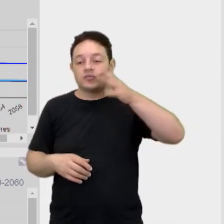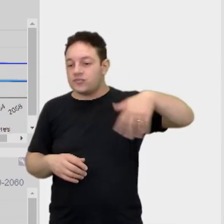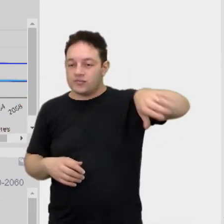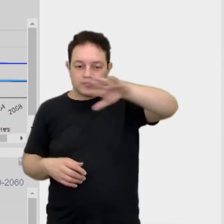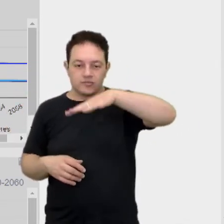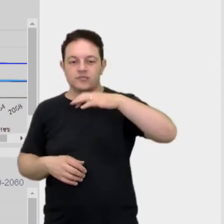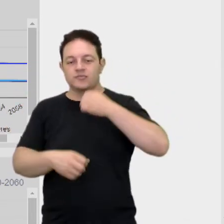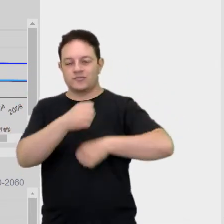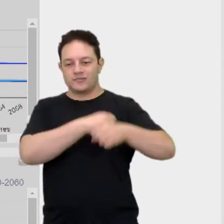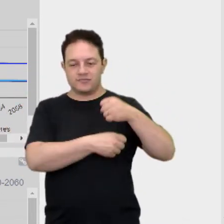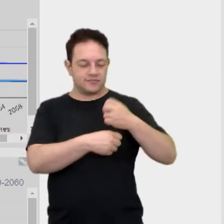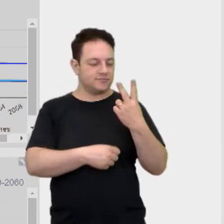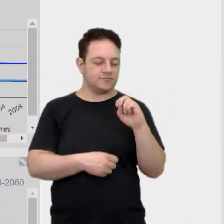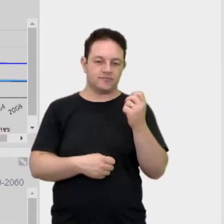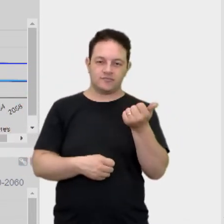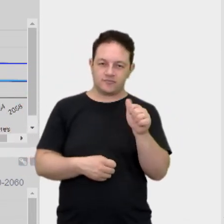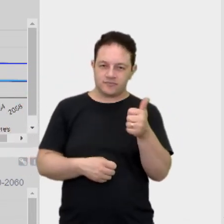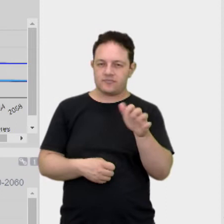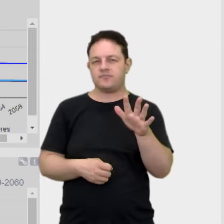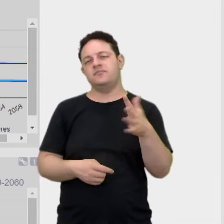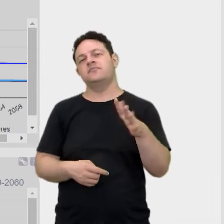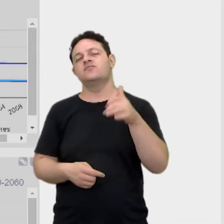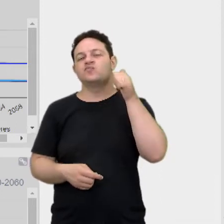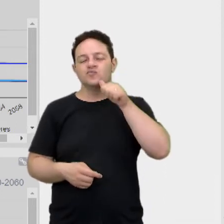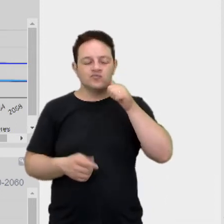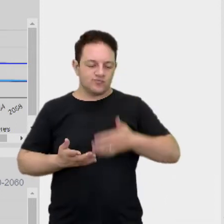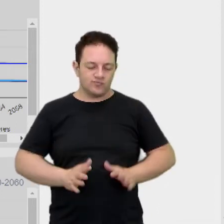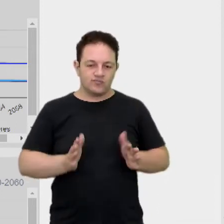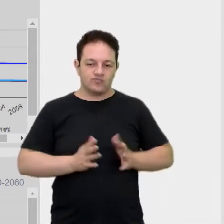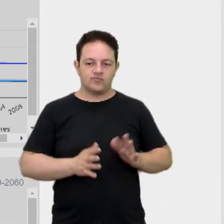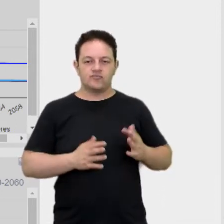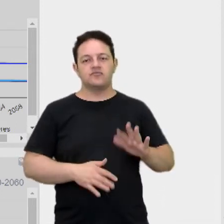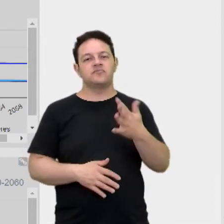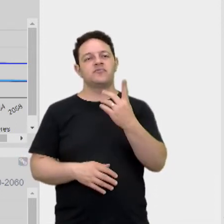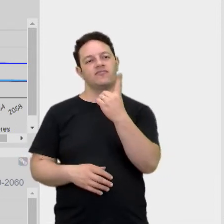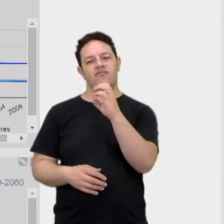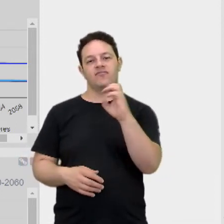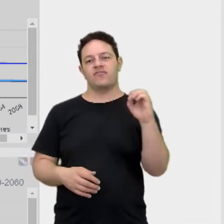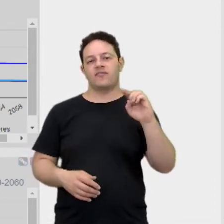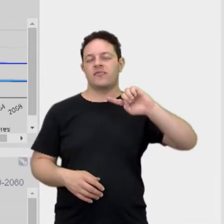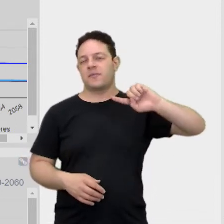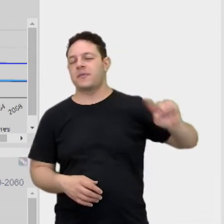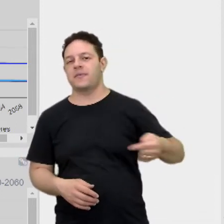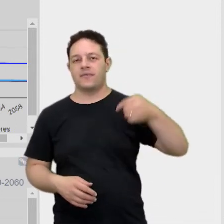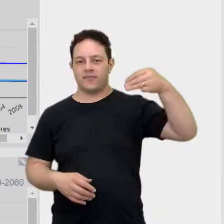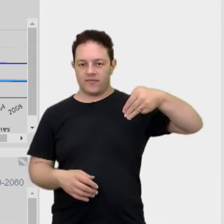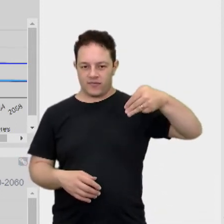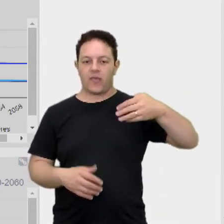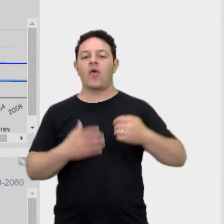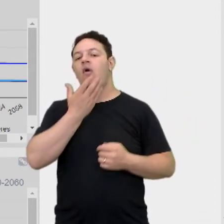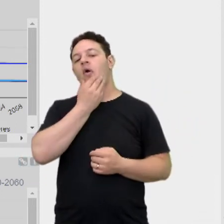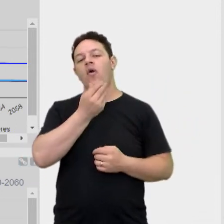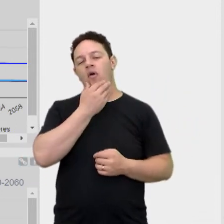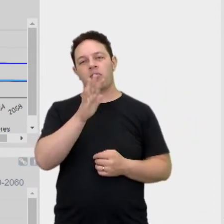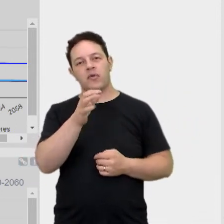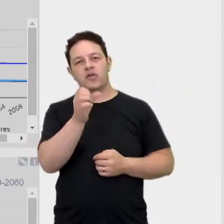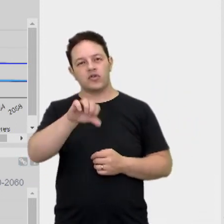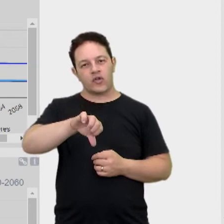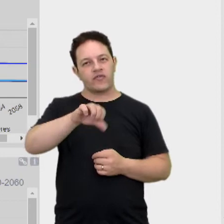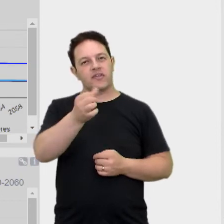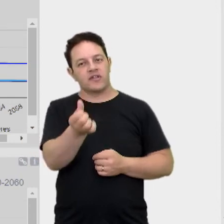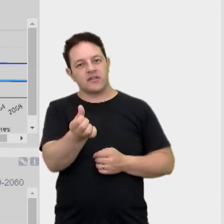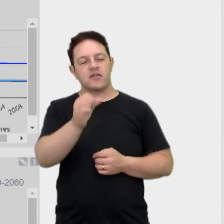em 2011 eram de um pouco mais de 100 milhões, né? Os homens também, né, abaixo um pouco aí 96